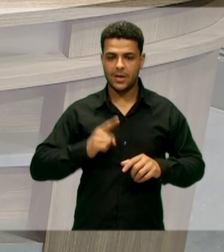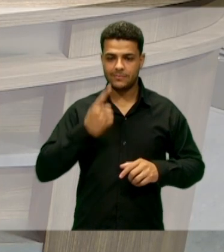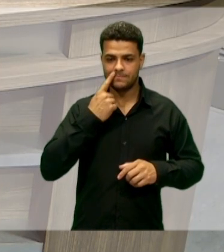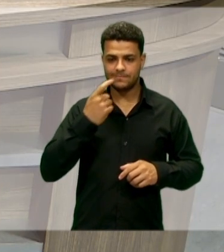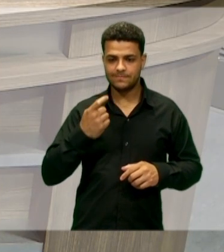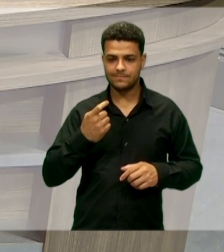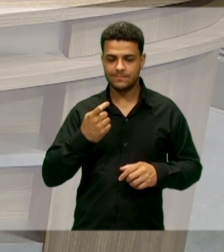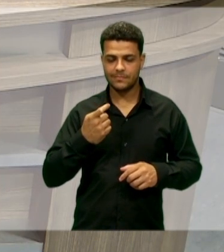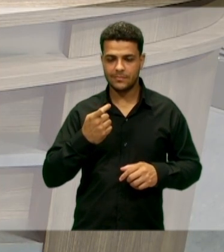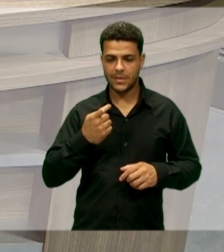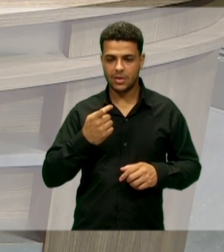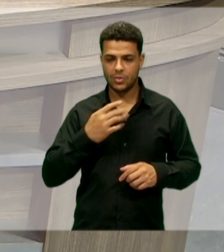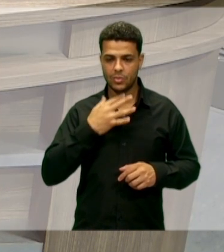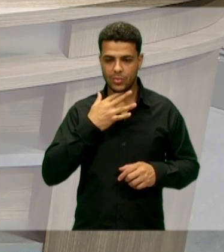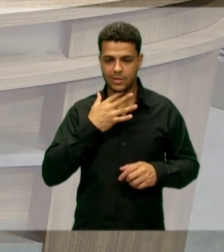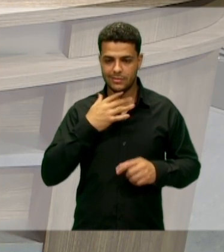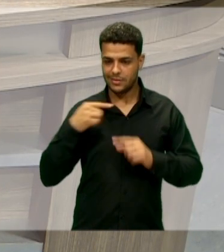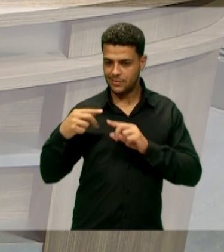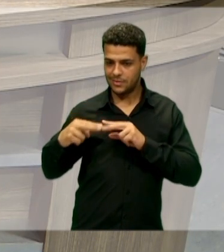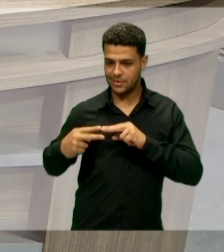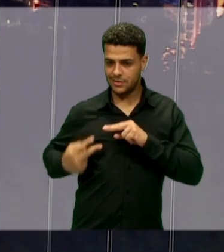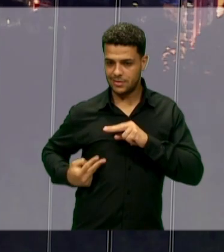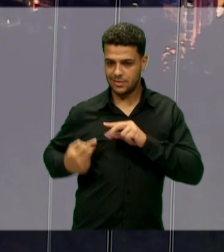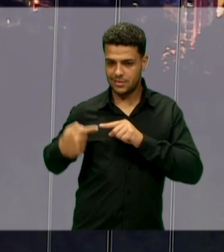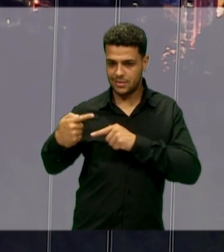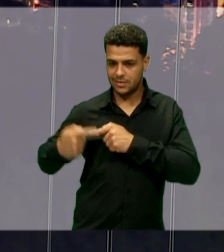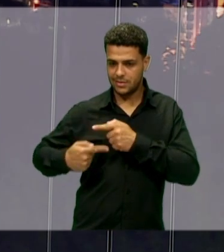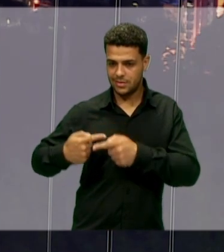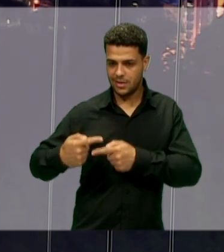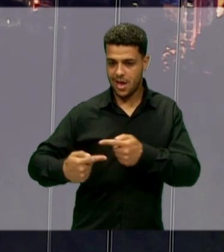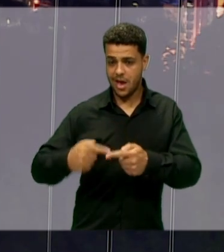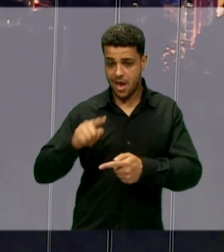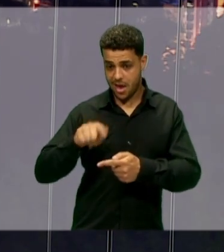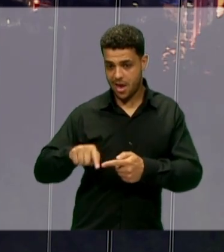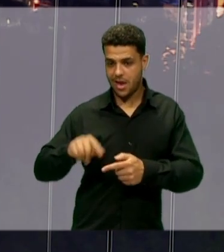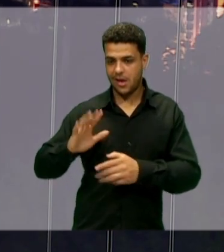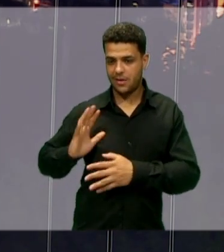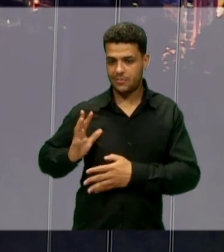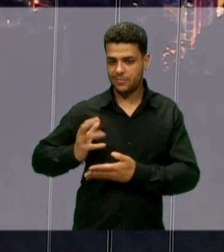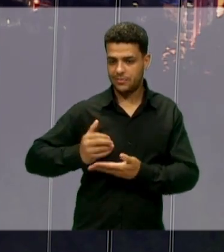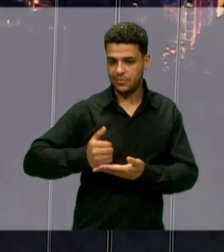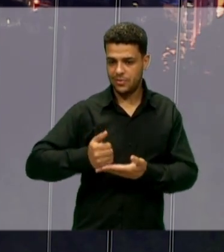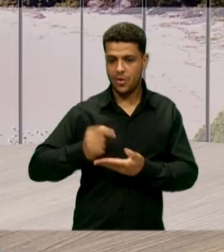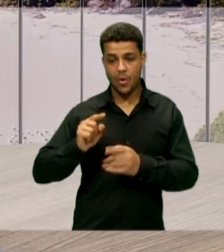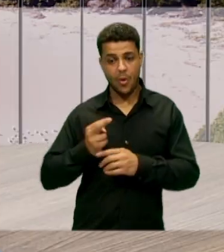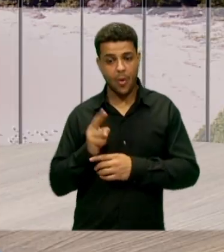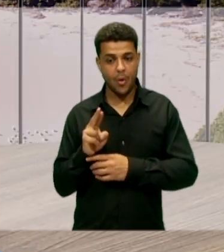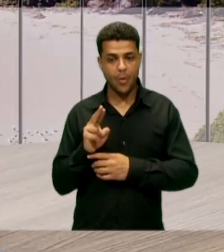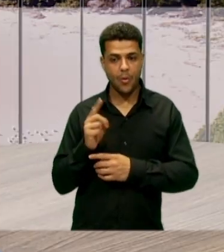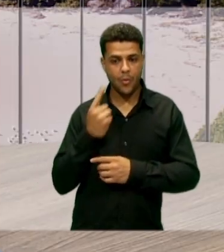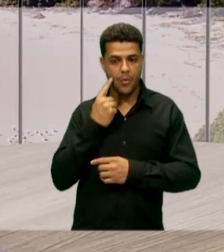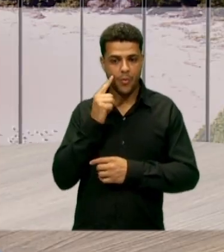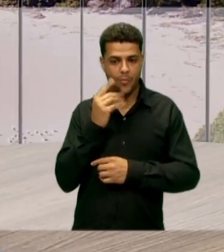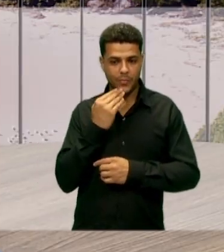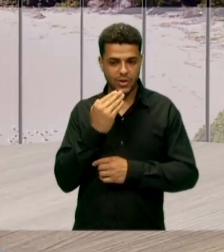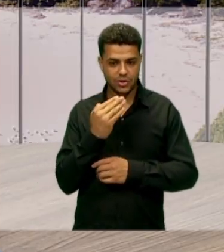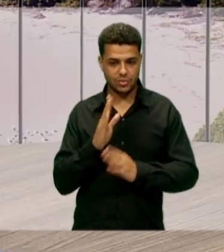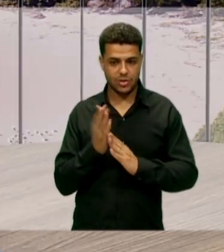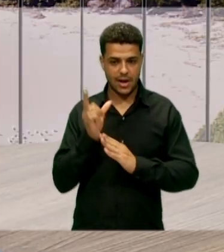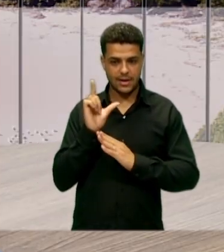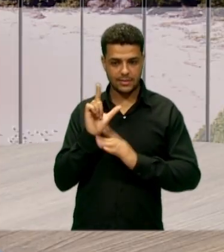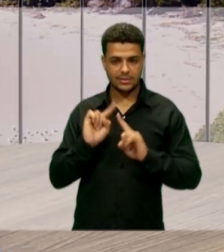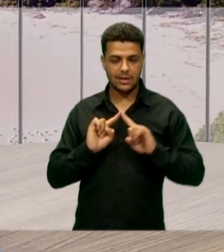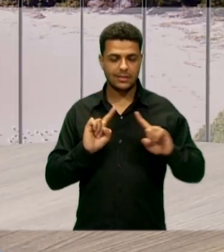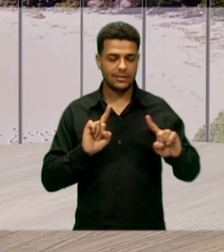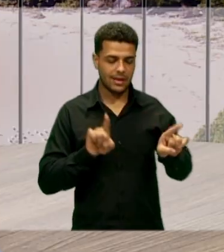que tem de hereditariedade é uma tendência, uma predisposição. Existe isso também, existe